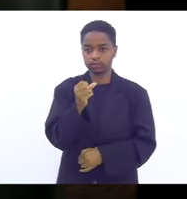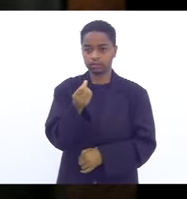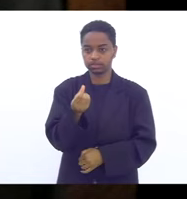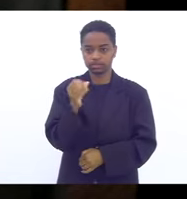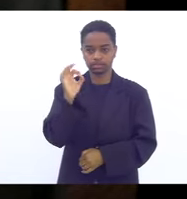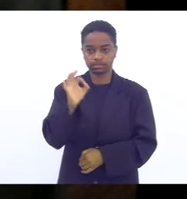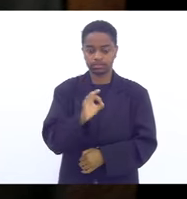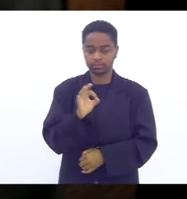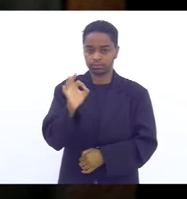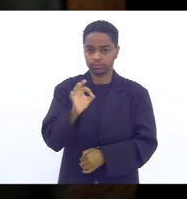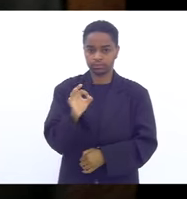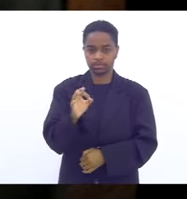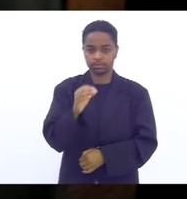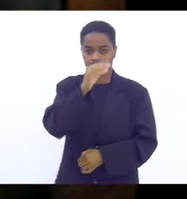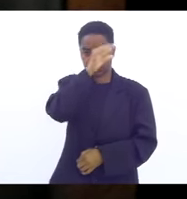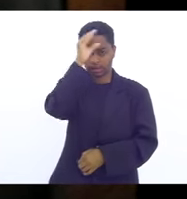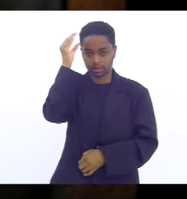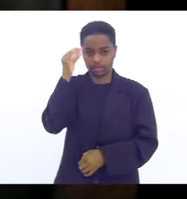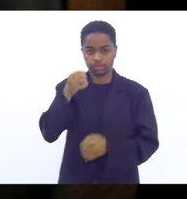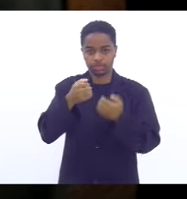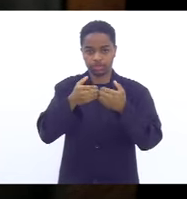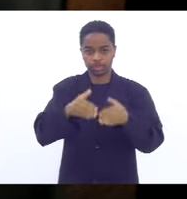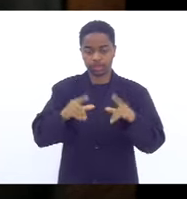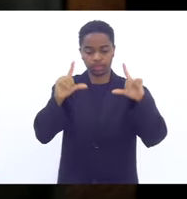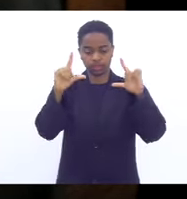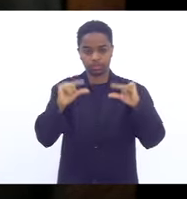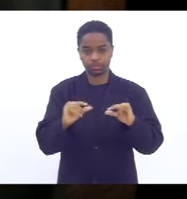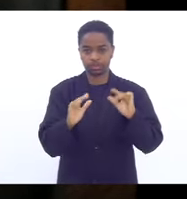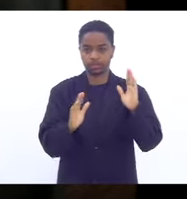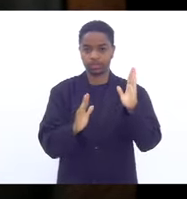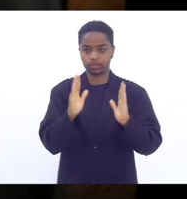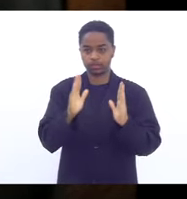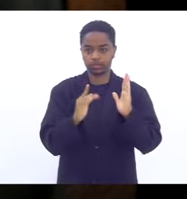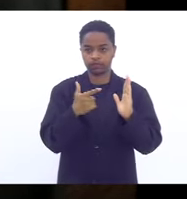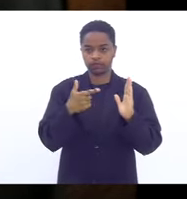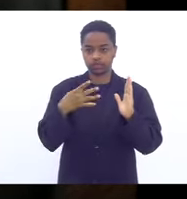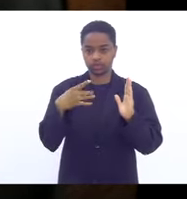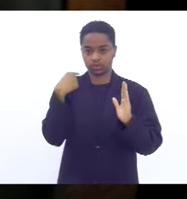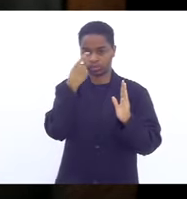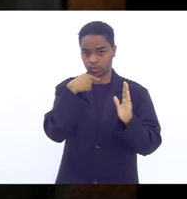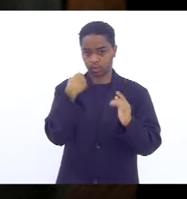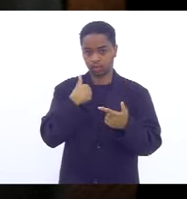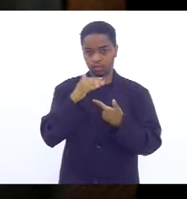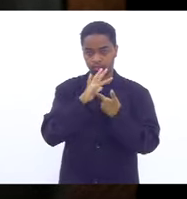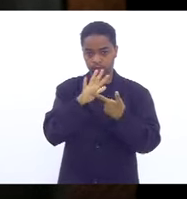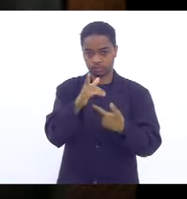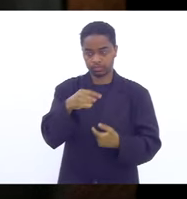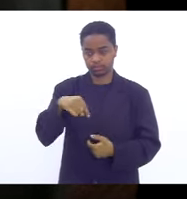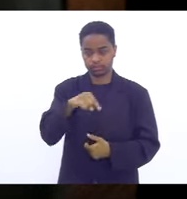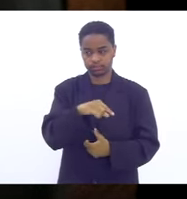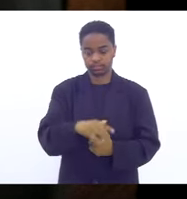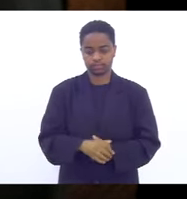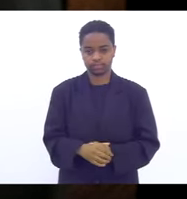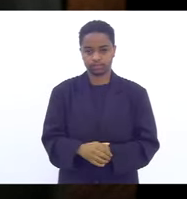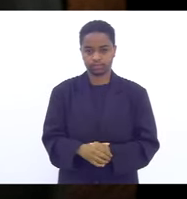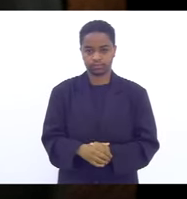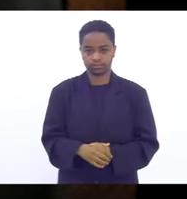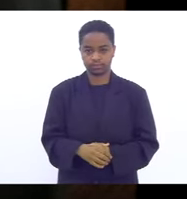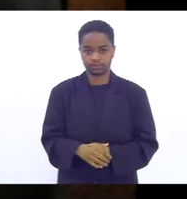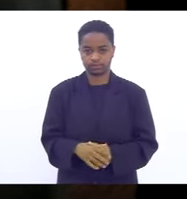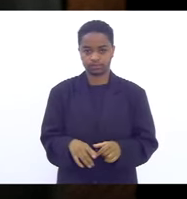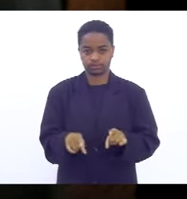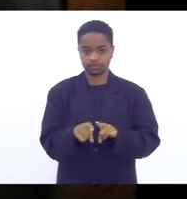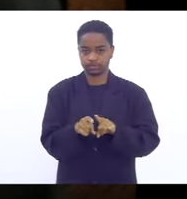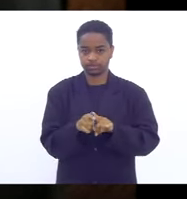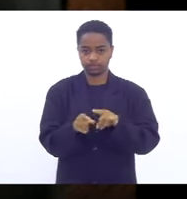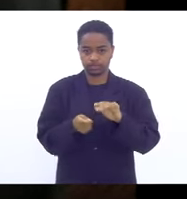clientes afetados em menos de 24 horas, como irei apresentar. Os investimentos feitos